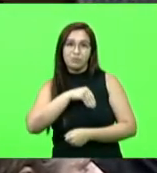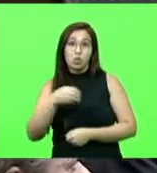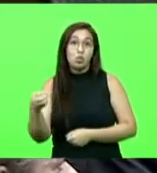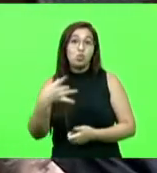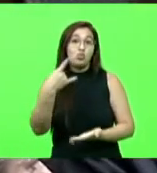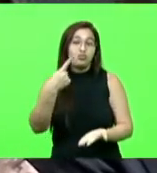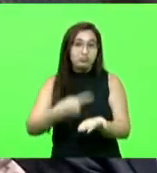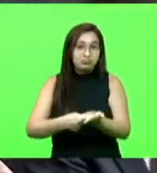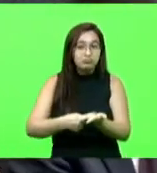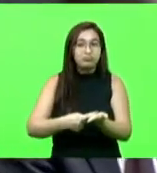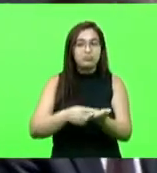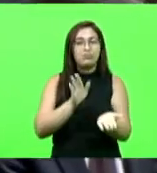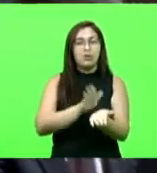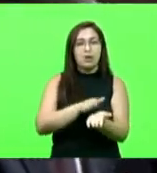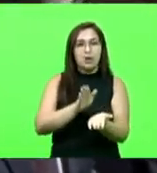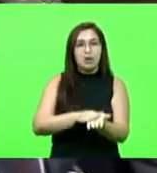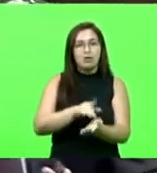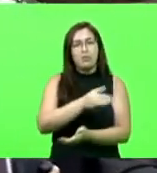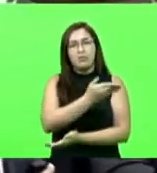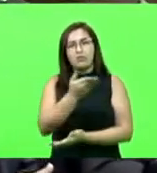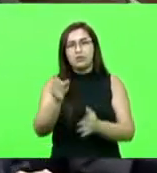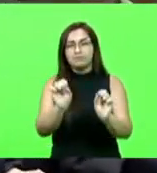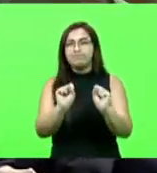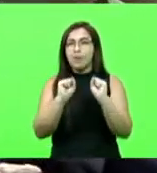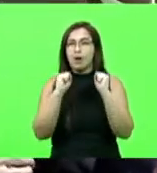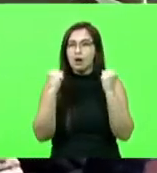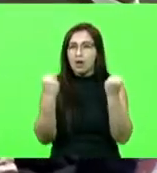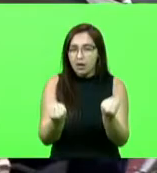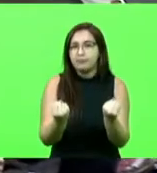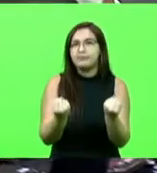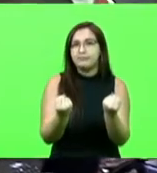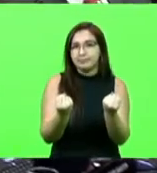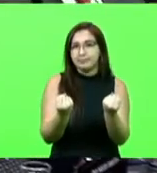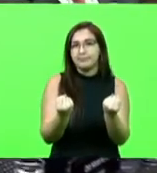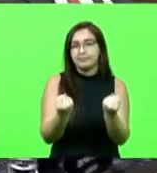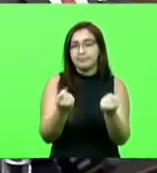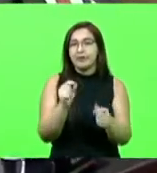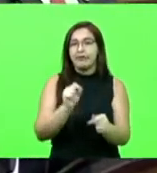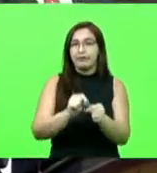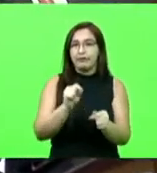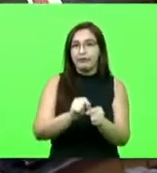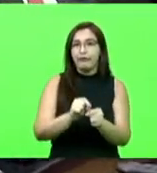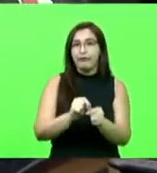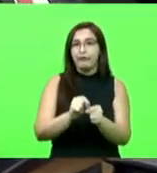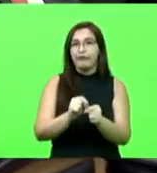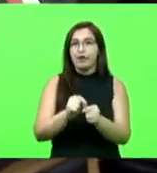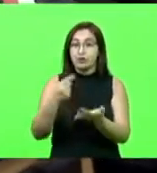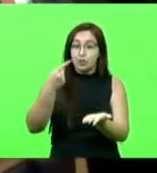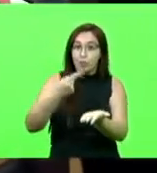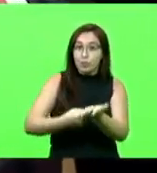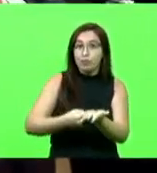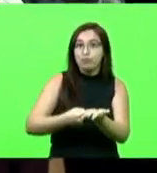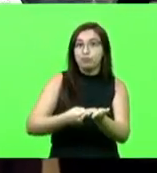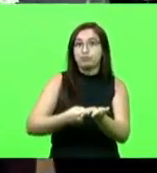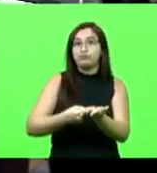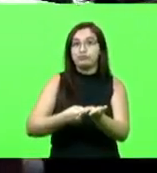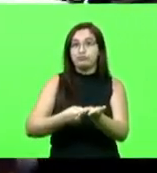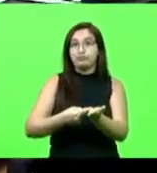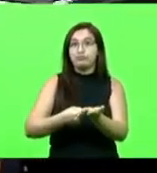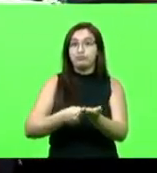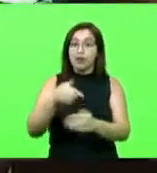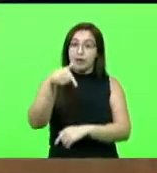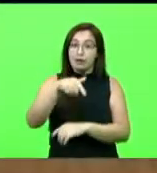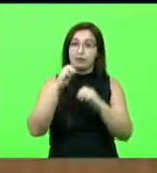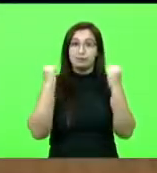nós parabenizamos os esforços que foram feitos para que chegasse esse acordo, vem a essa Assembleia Legislativa